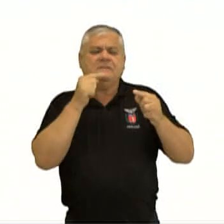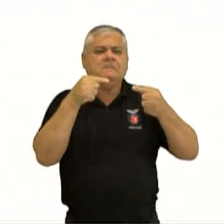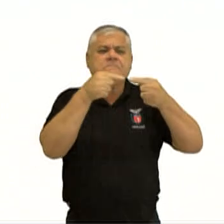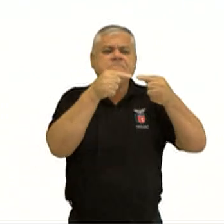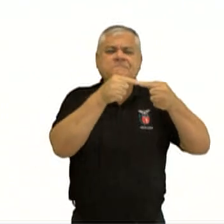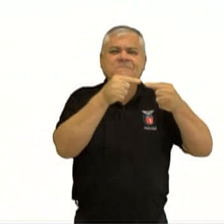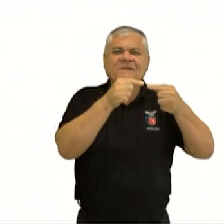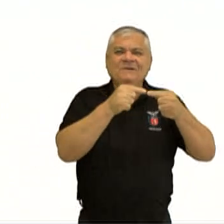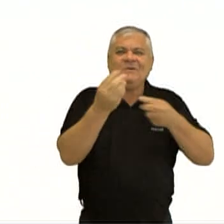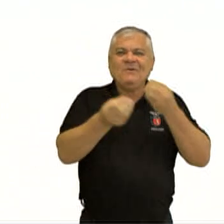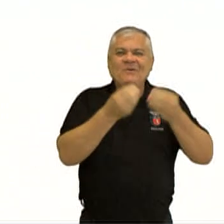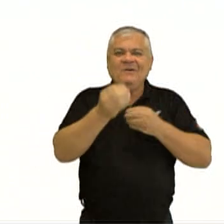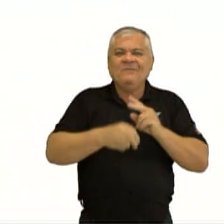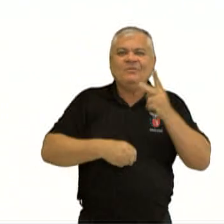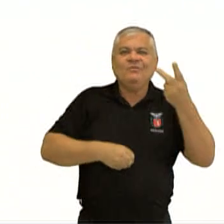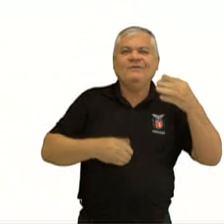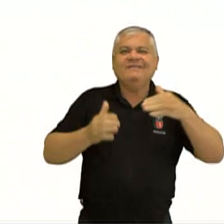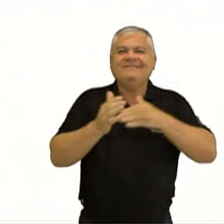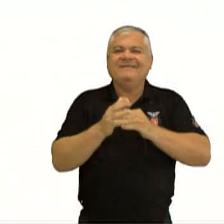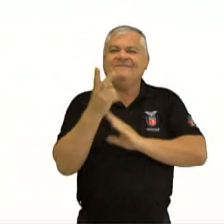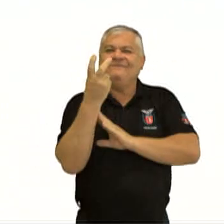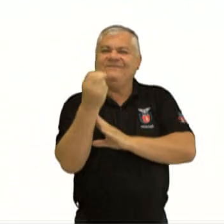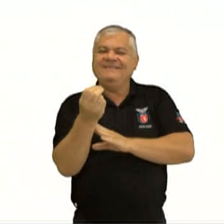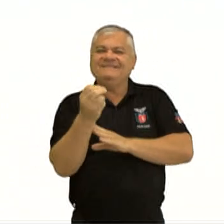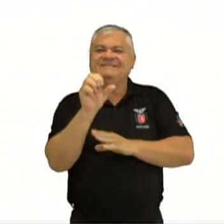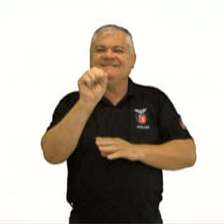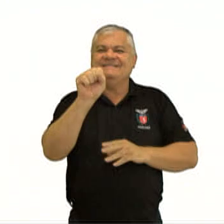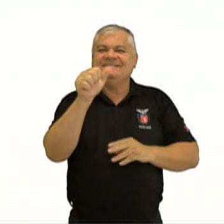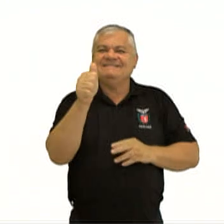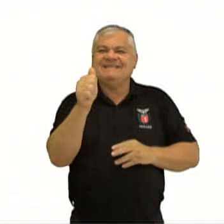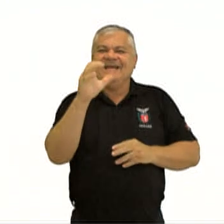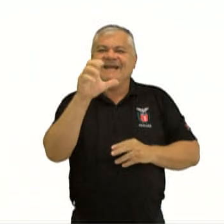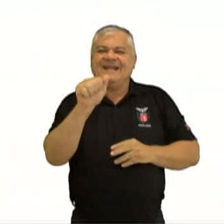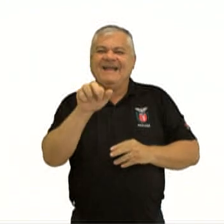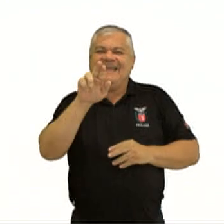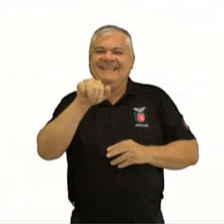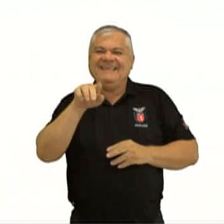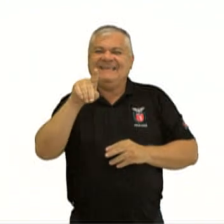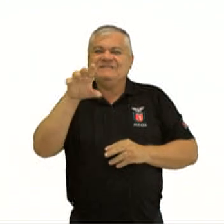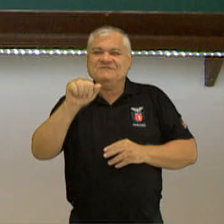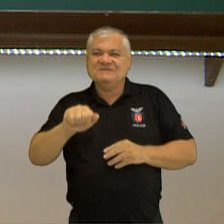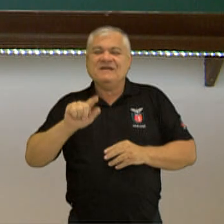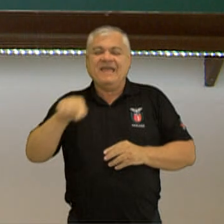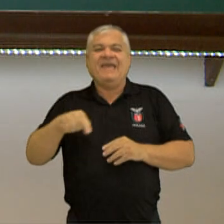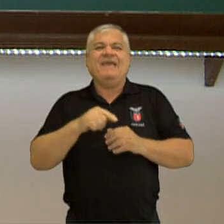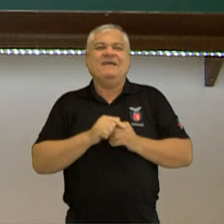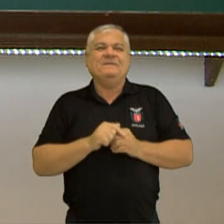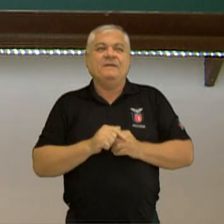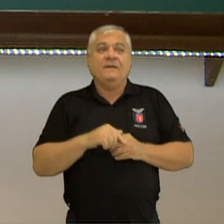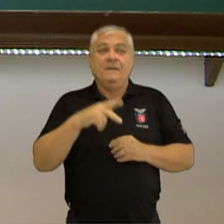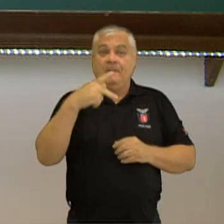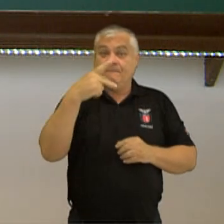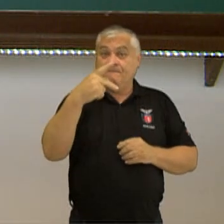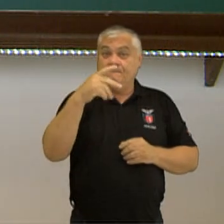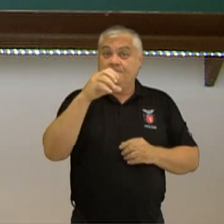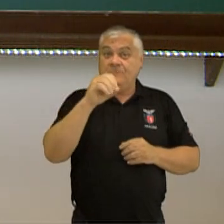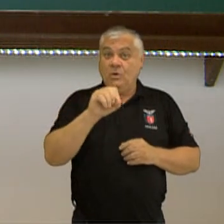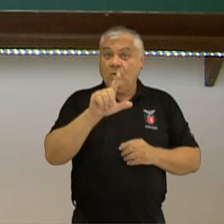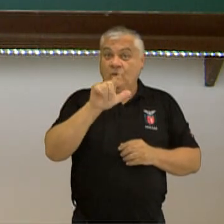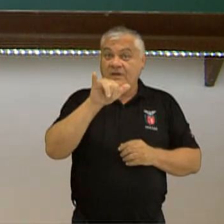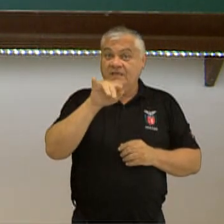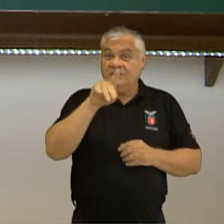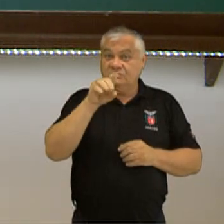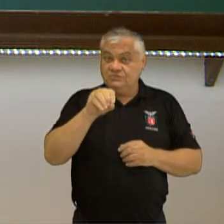de 2 até 20 monossacarídeos, vai formar o que a gente chama de oligosacarídeos. E mais